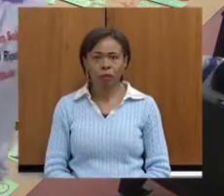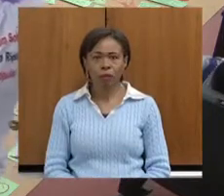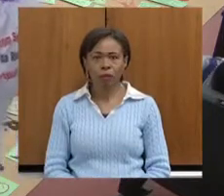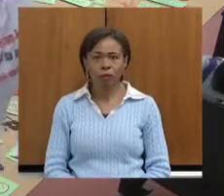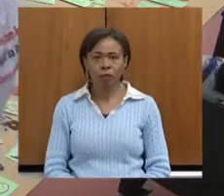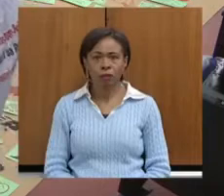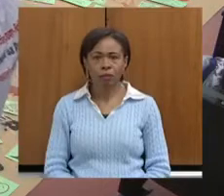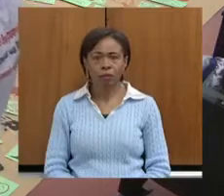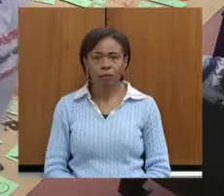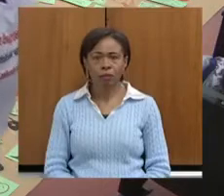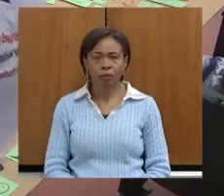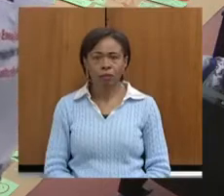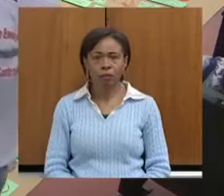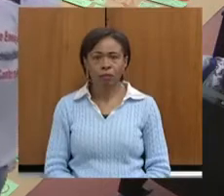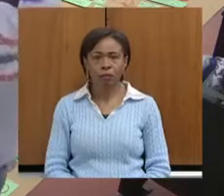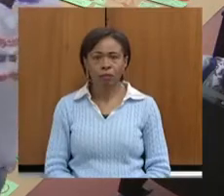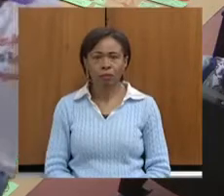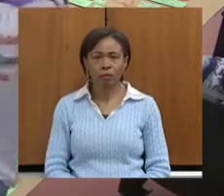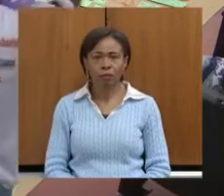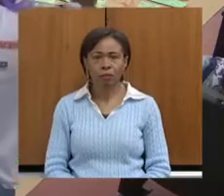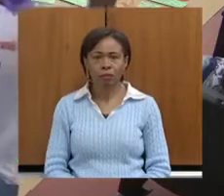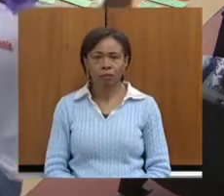E aí